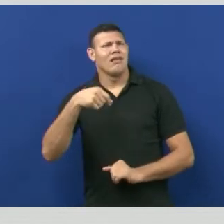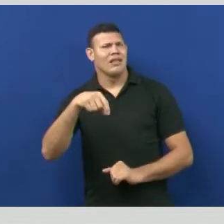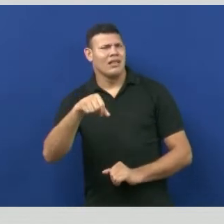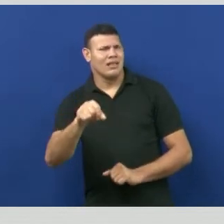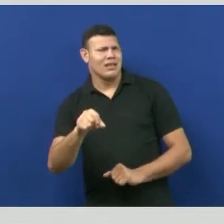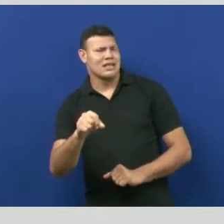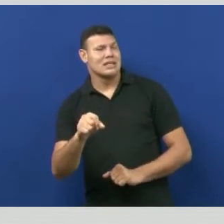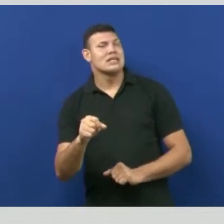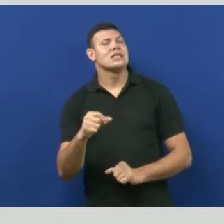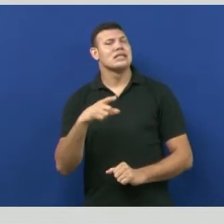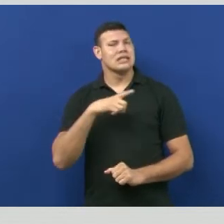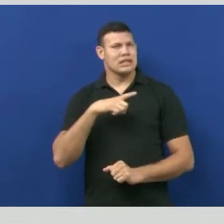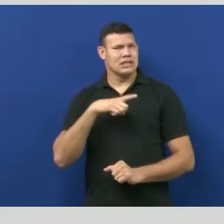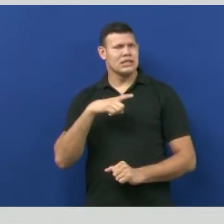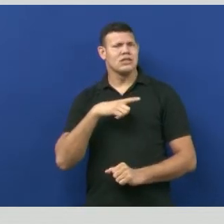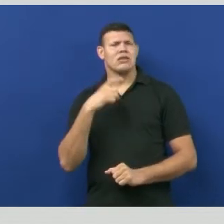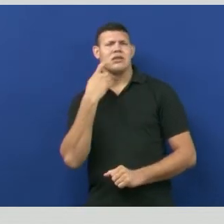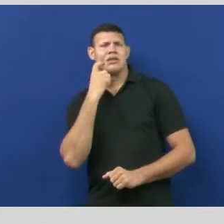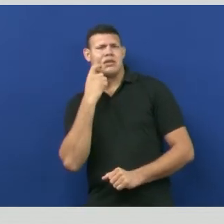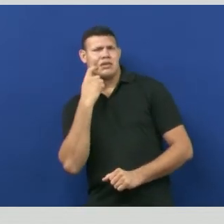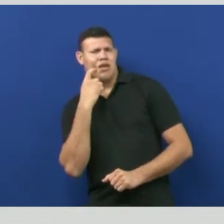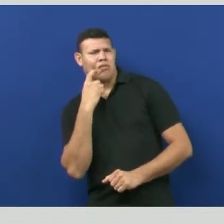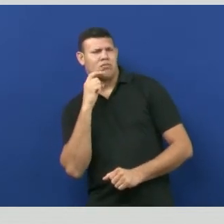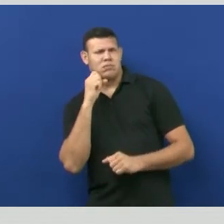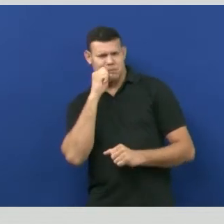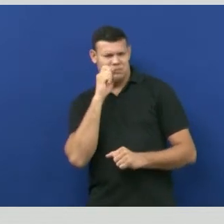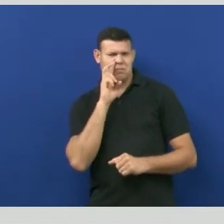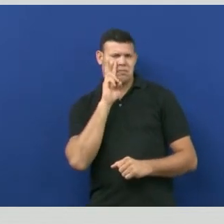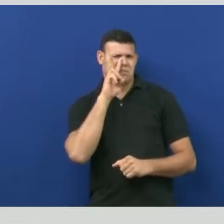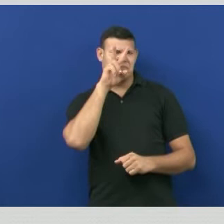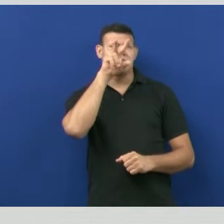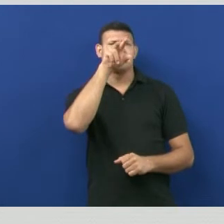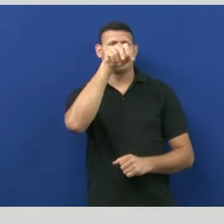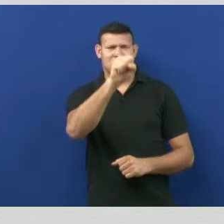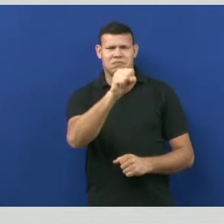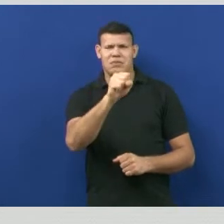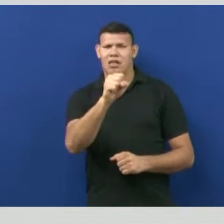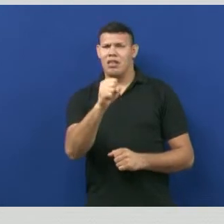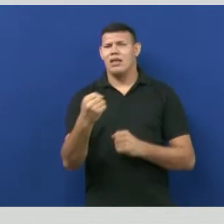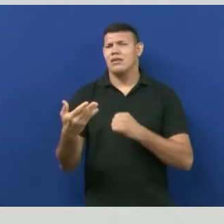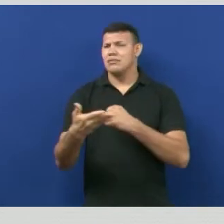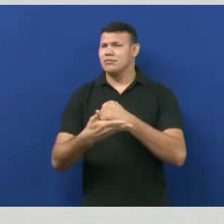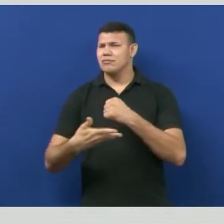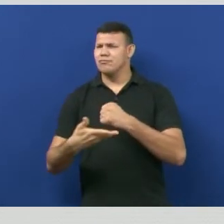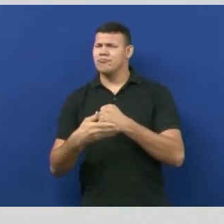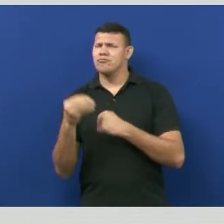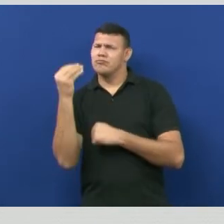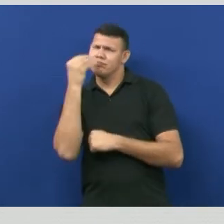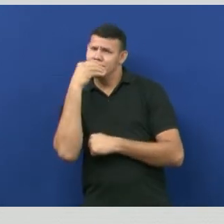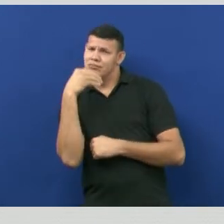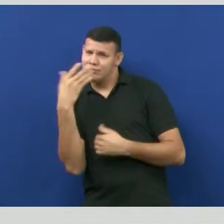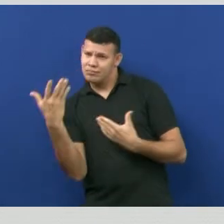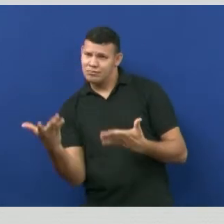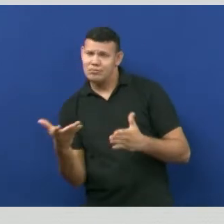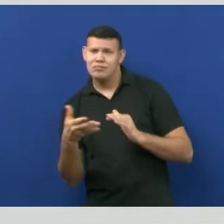ácido sempre que é originado a partir de um ácido forte e de uma base fraca. Vamos ao